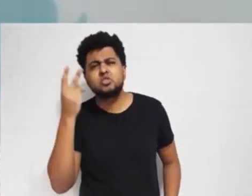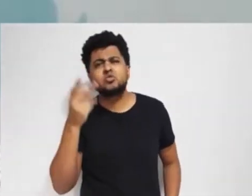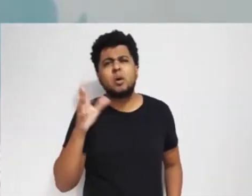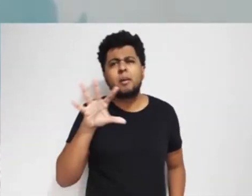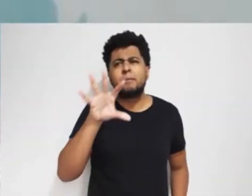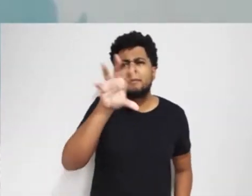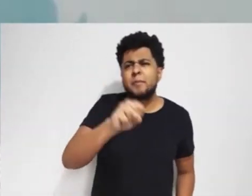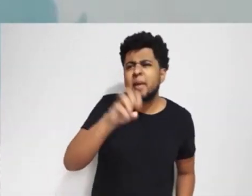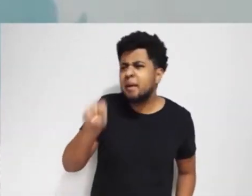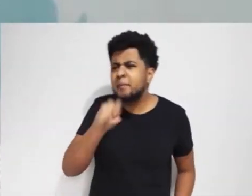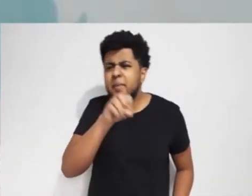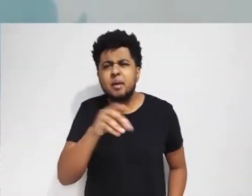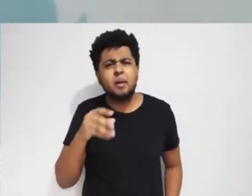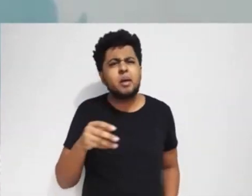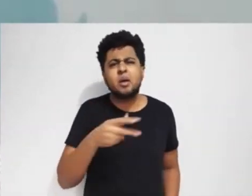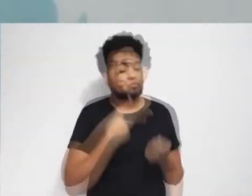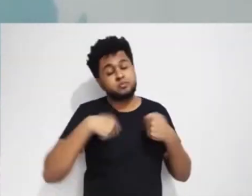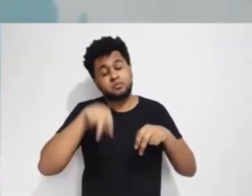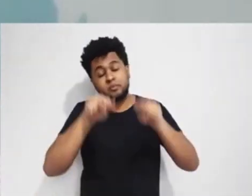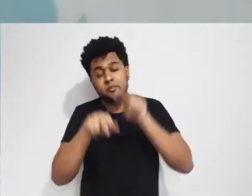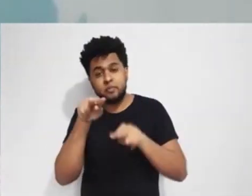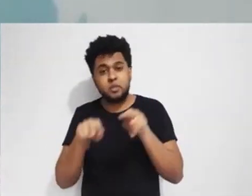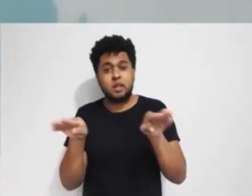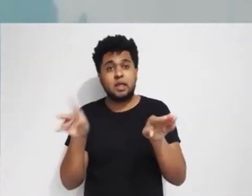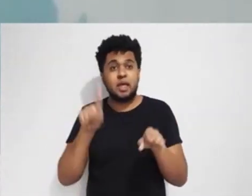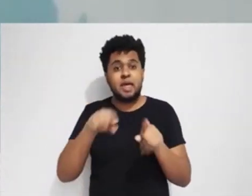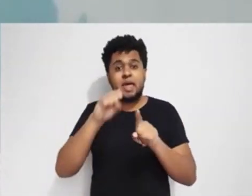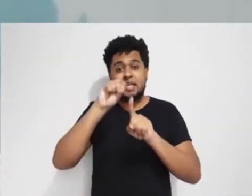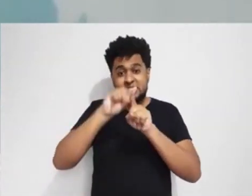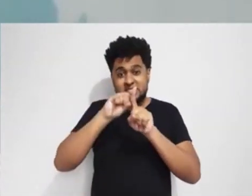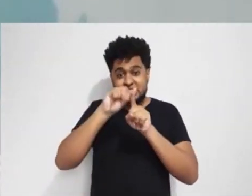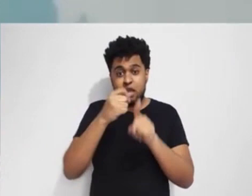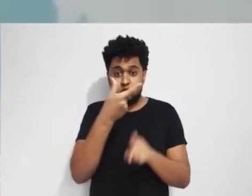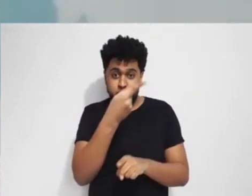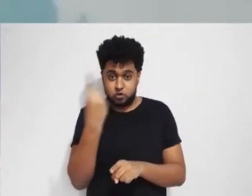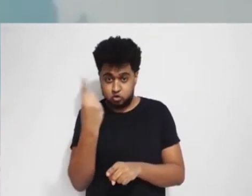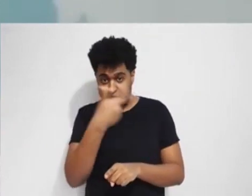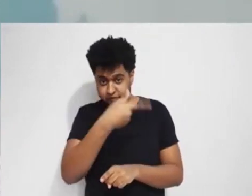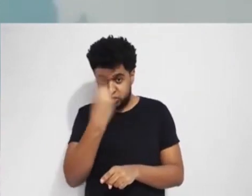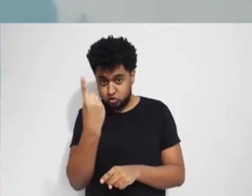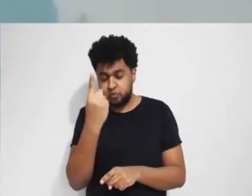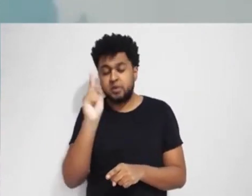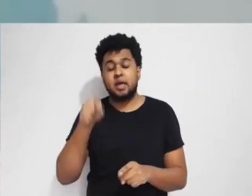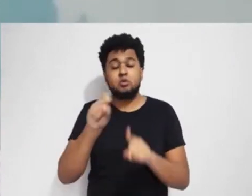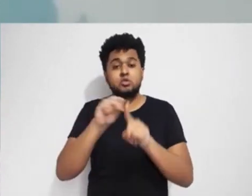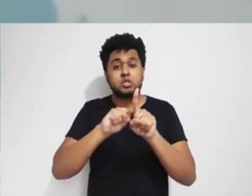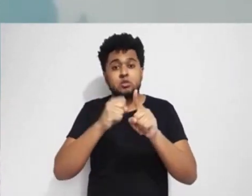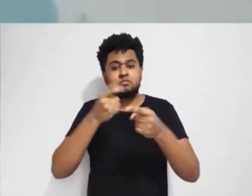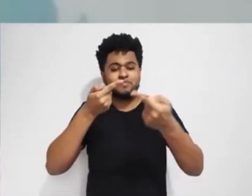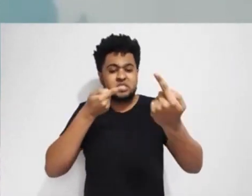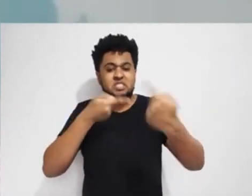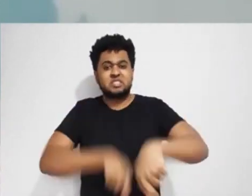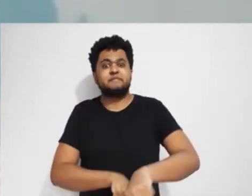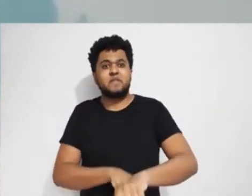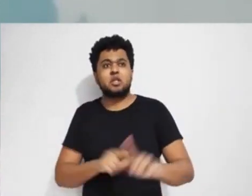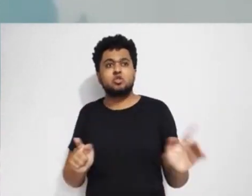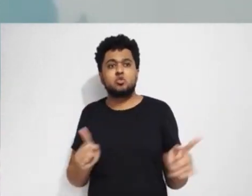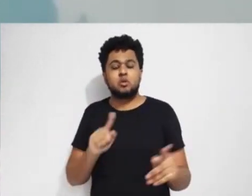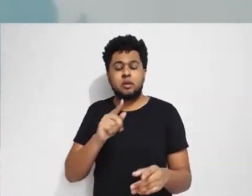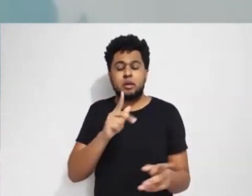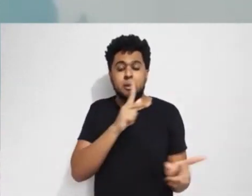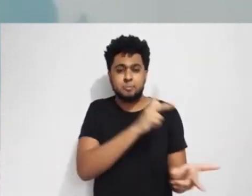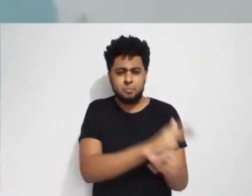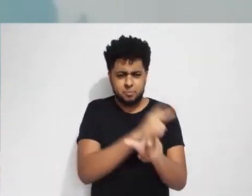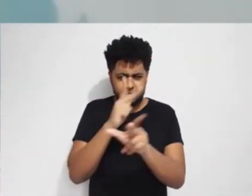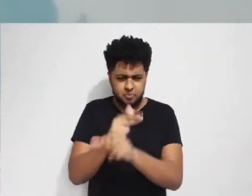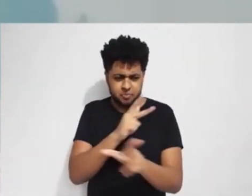a gente vai ter que ter informação de qualidade. O século XXI, ele é um século desafiador para a produção de